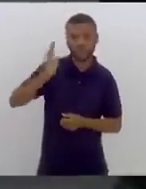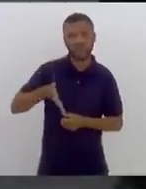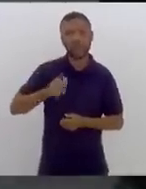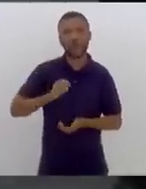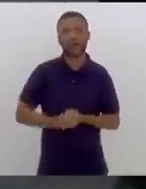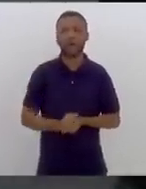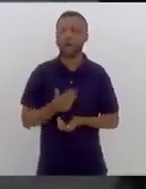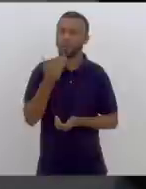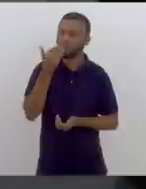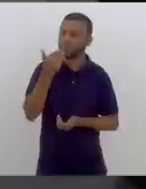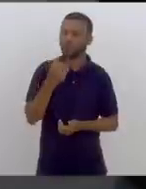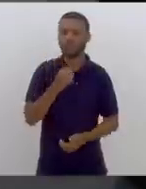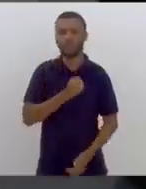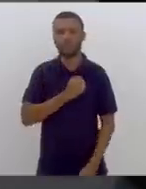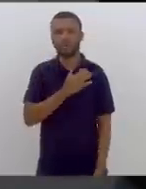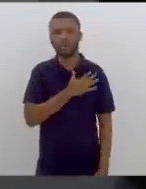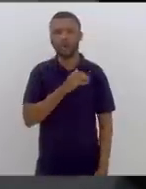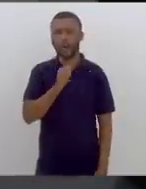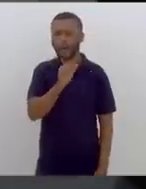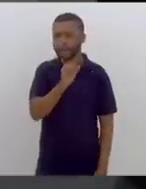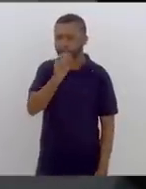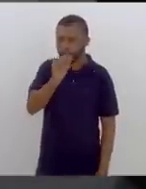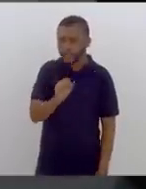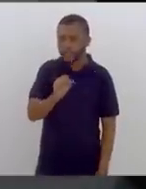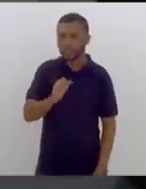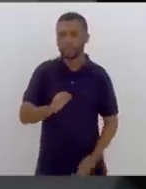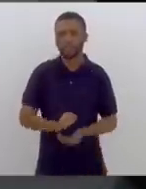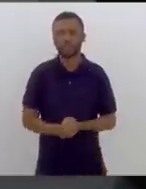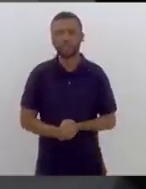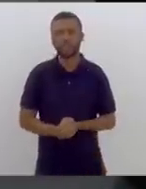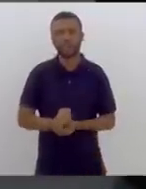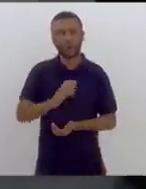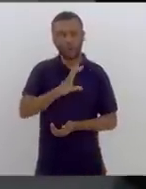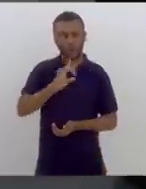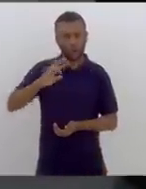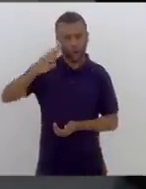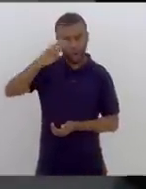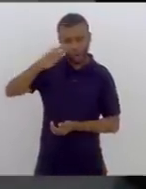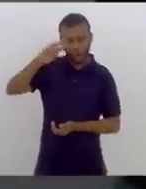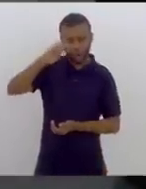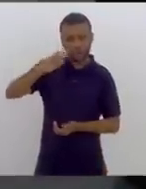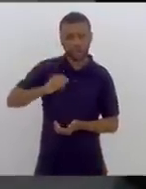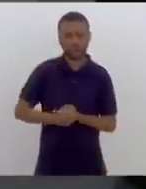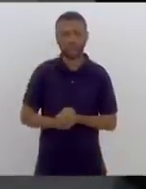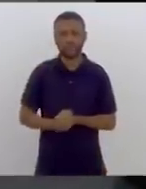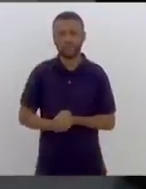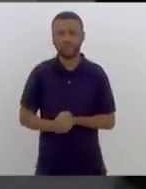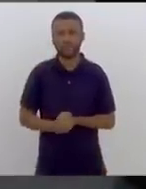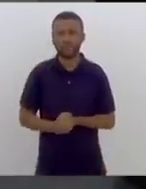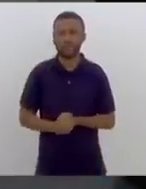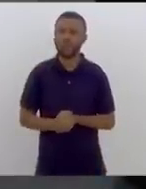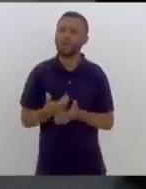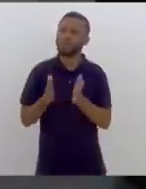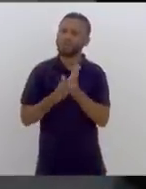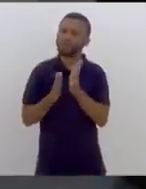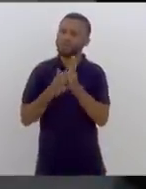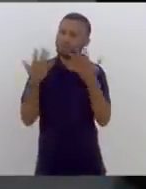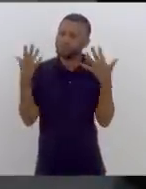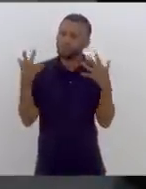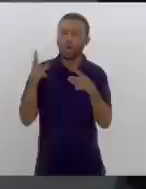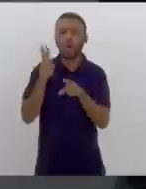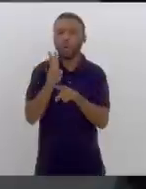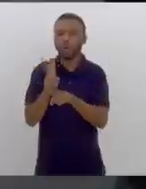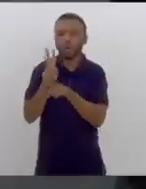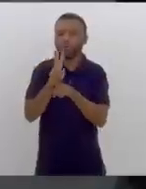eu pedi o Coronel Assis na corregedoria a qual elogio muito os atendentes